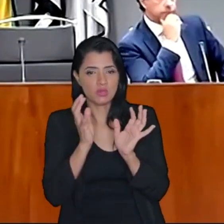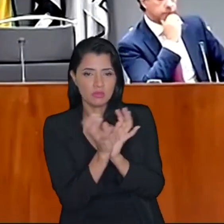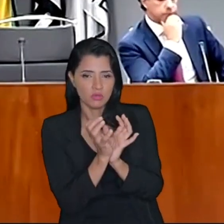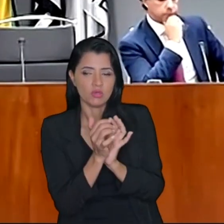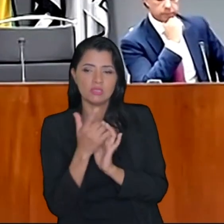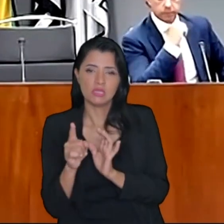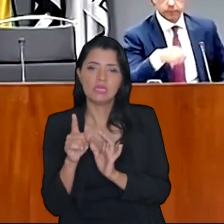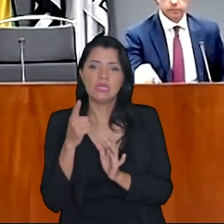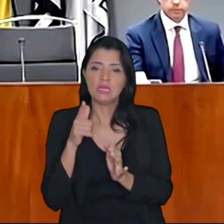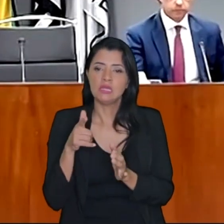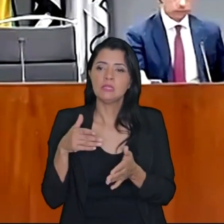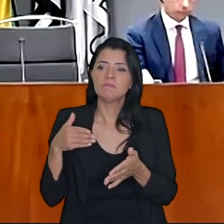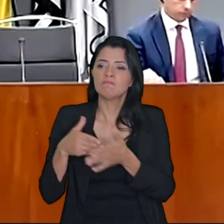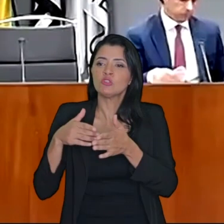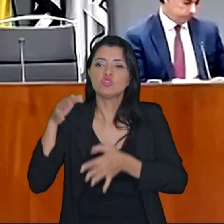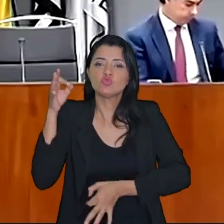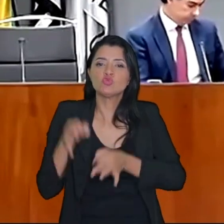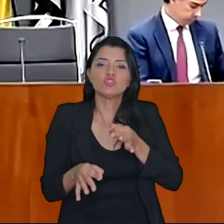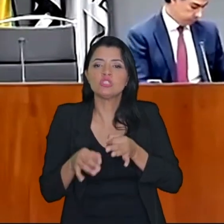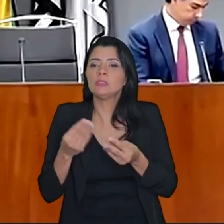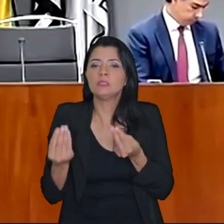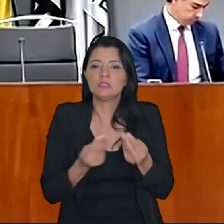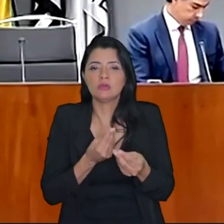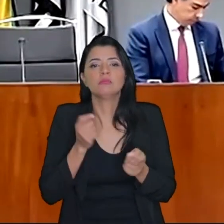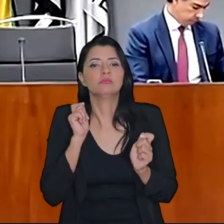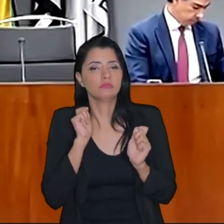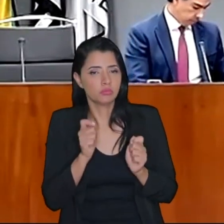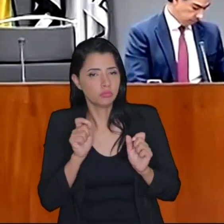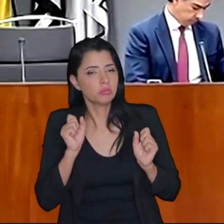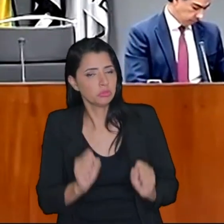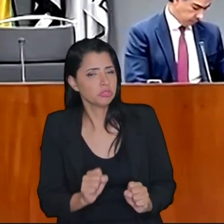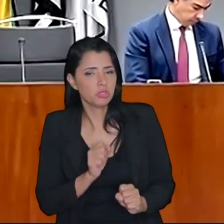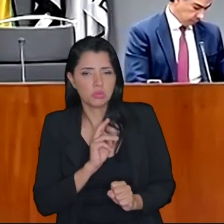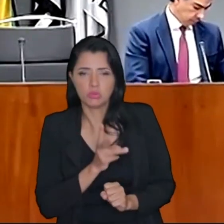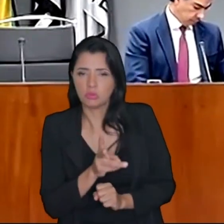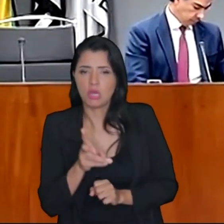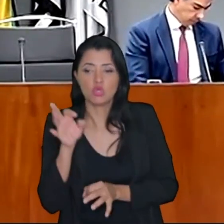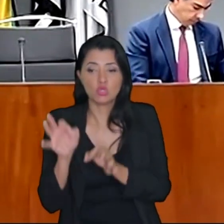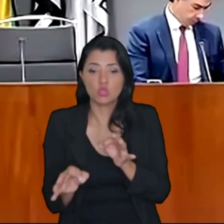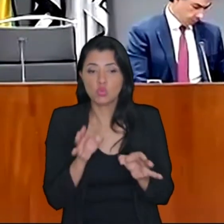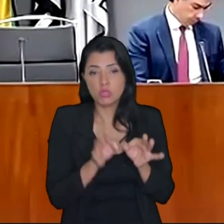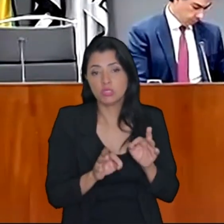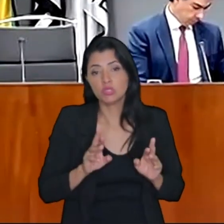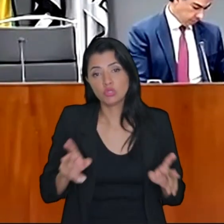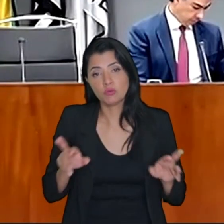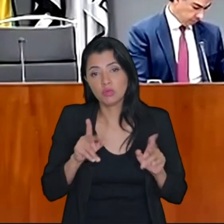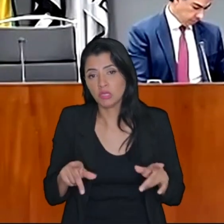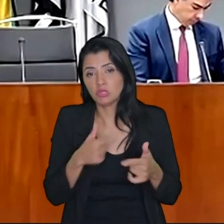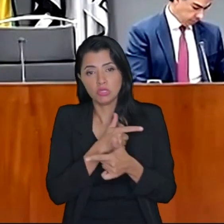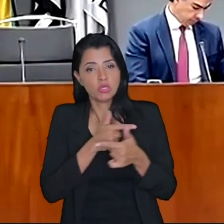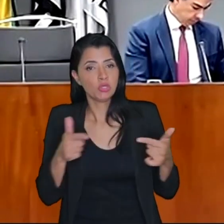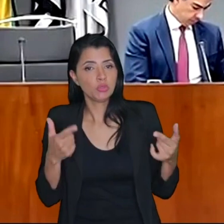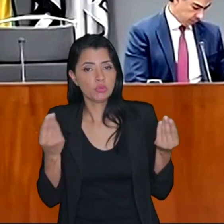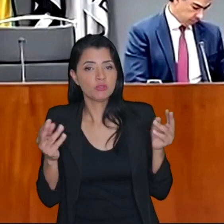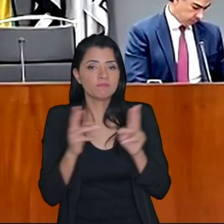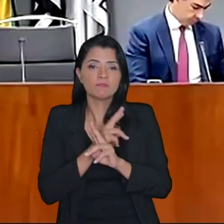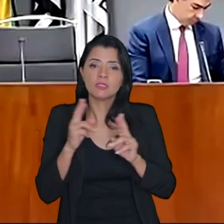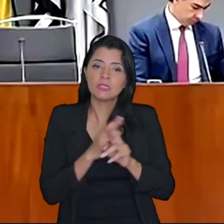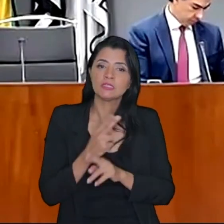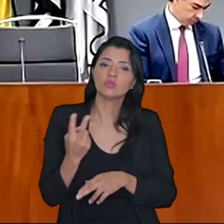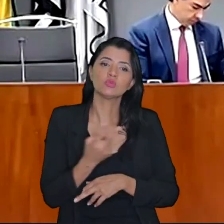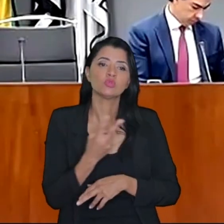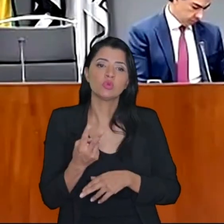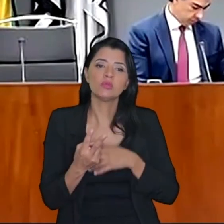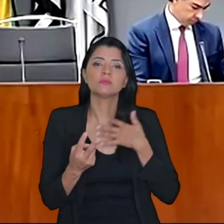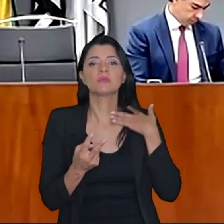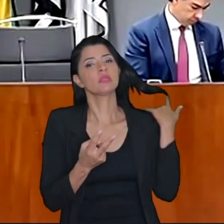a obstrução de justiça, eles podiam seguir em juízos diferentes, porque não haveria nenhuma relação entre eles. Eu acho